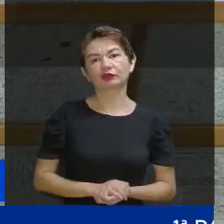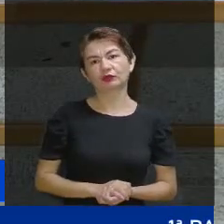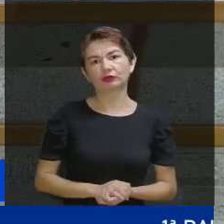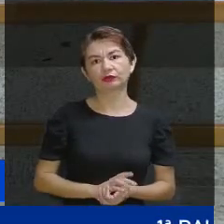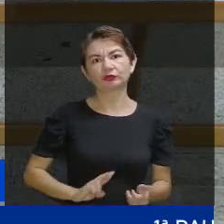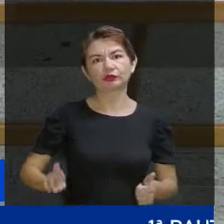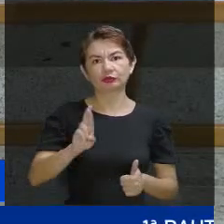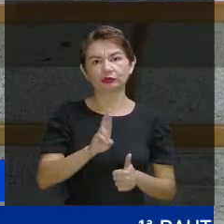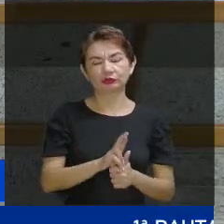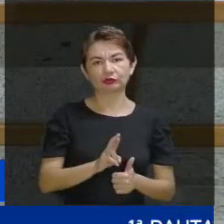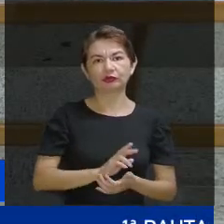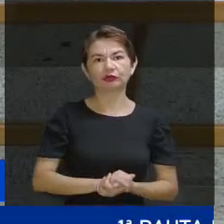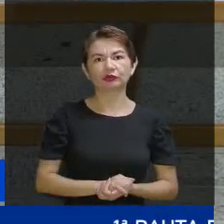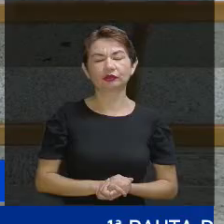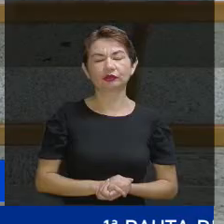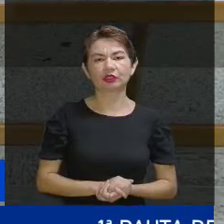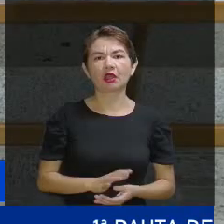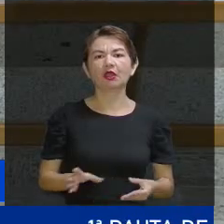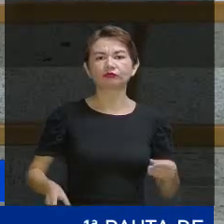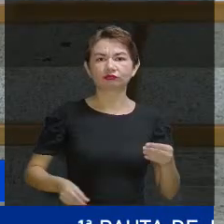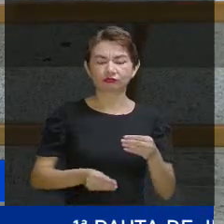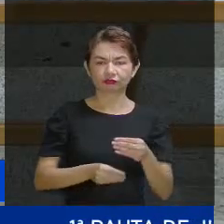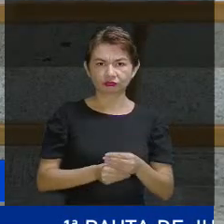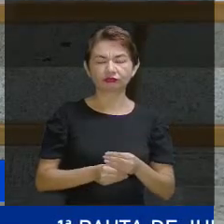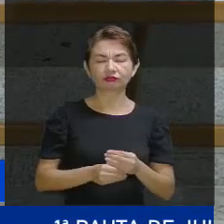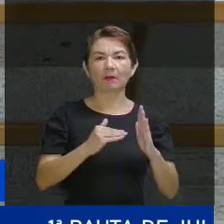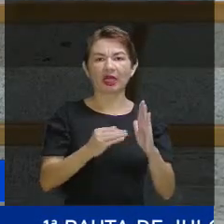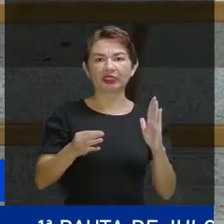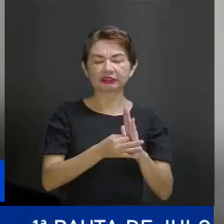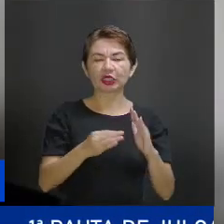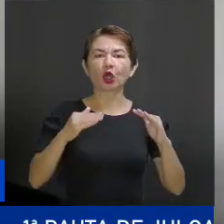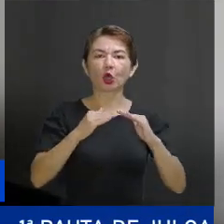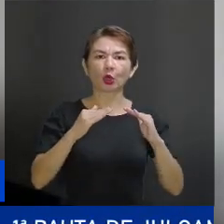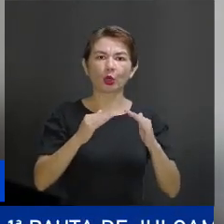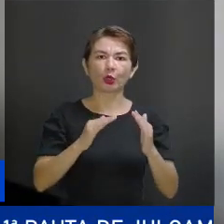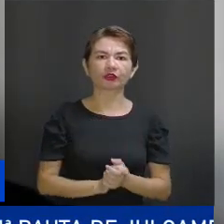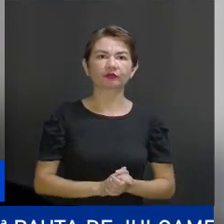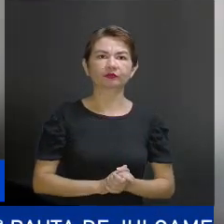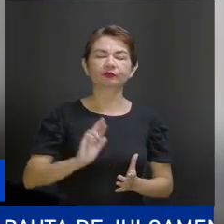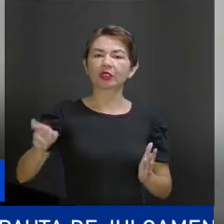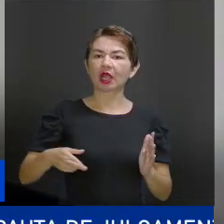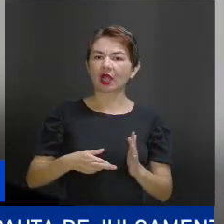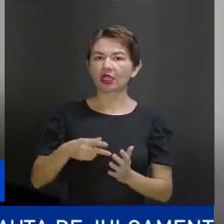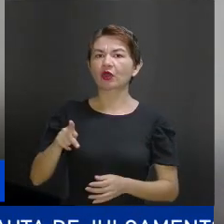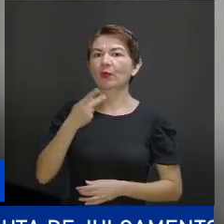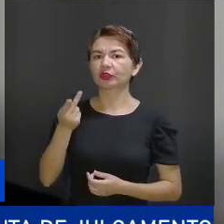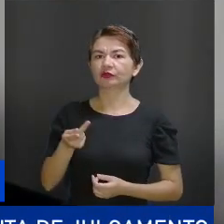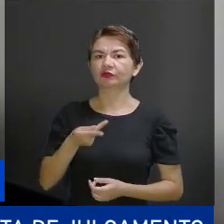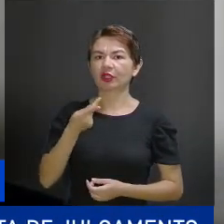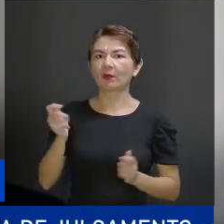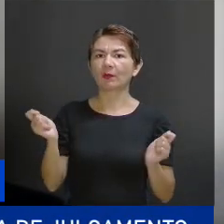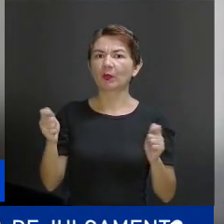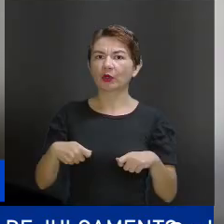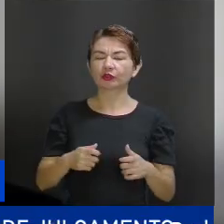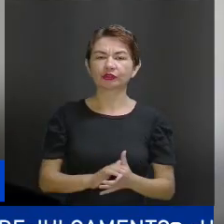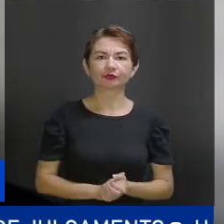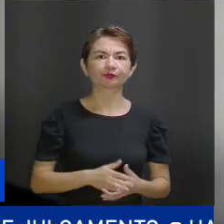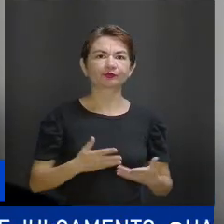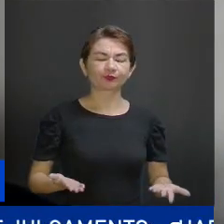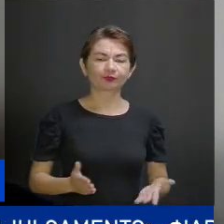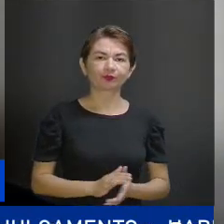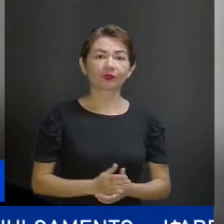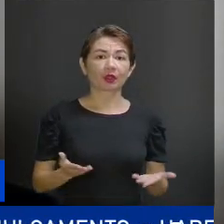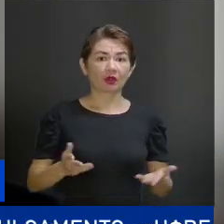reitera os termos do parecer. Parecer ratificado, senhor relator. Presidente e demais membros do